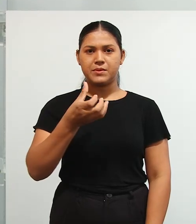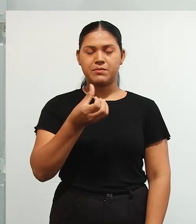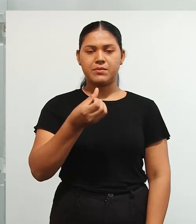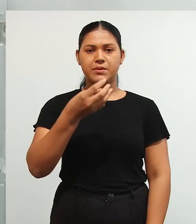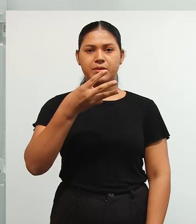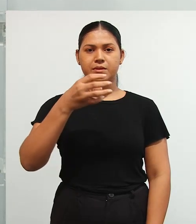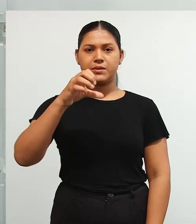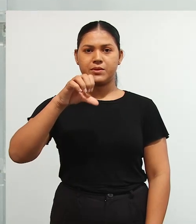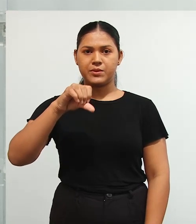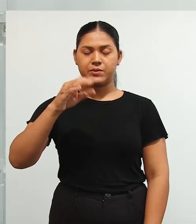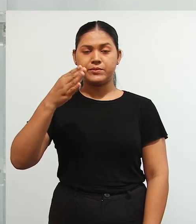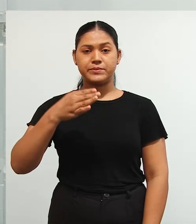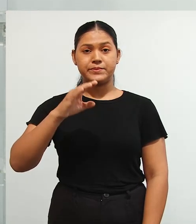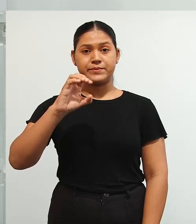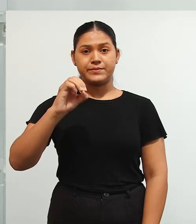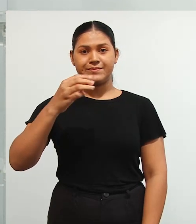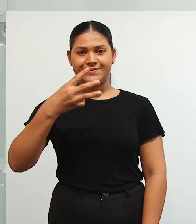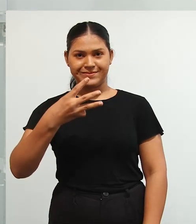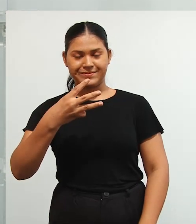Prosseguindo,